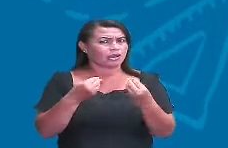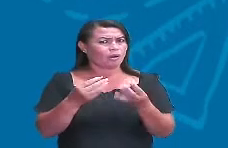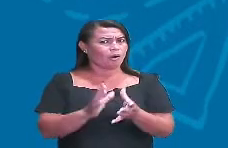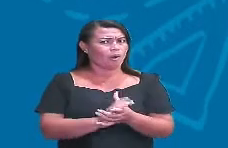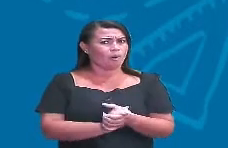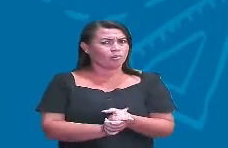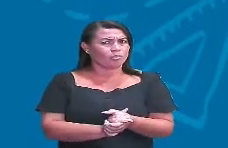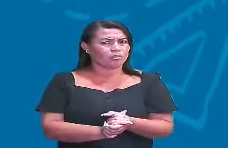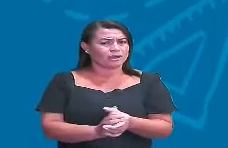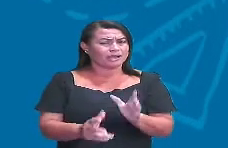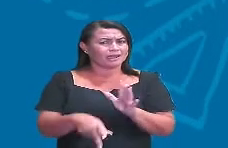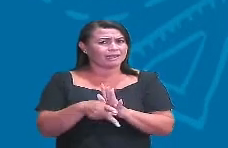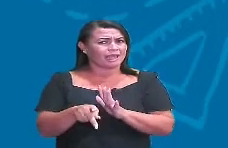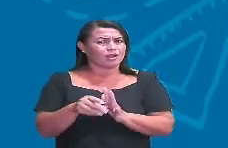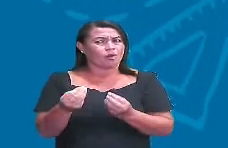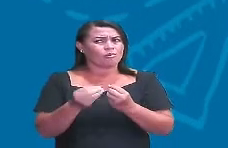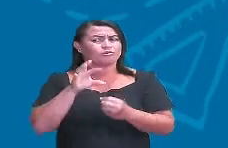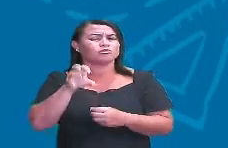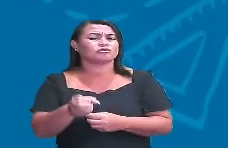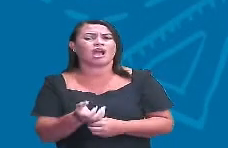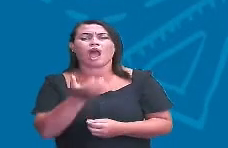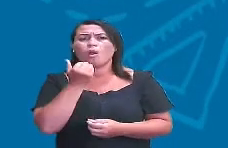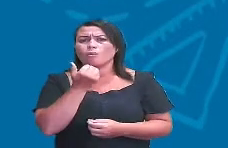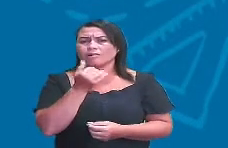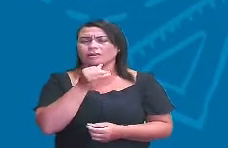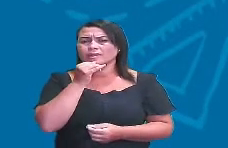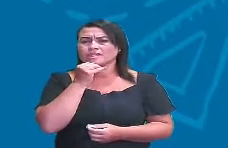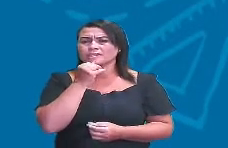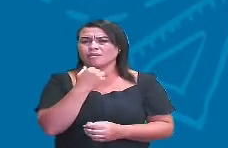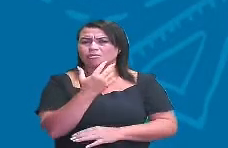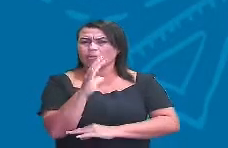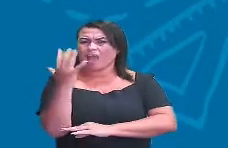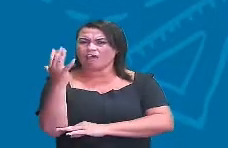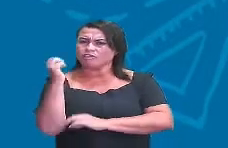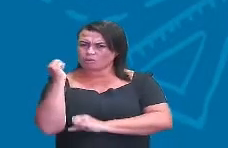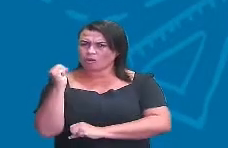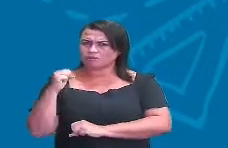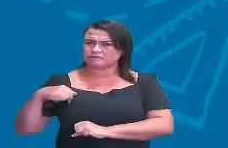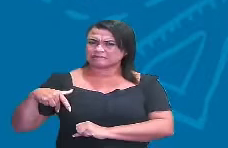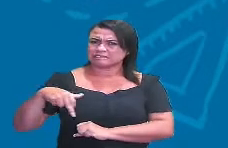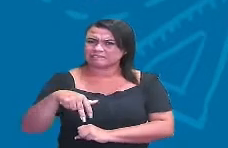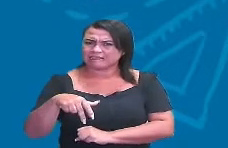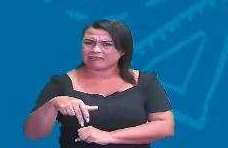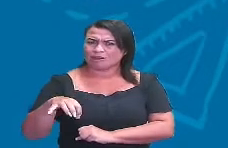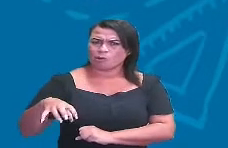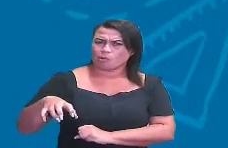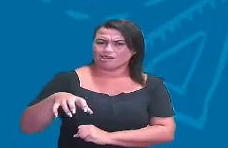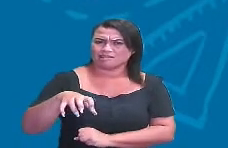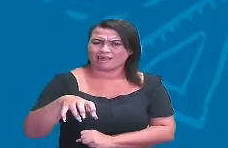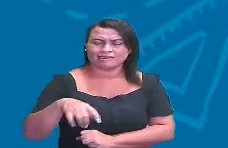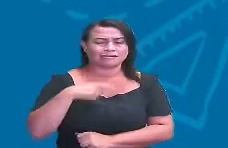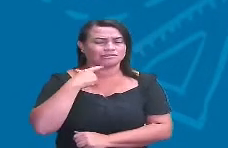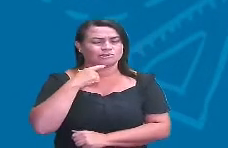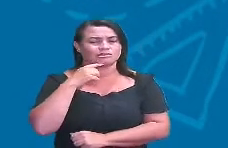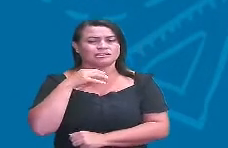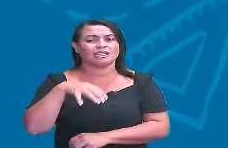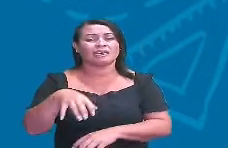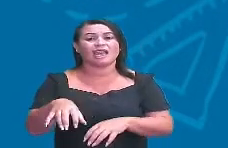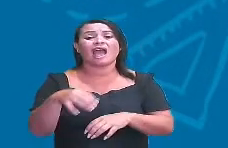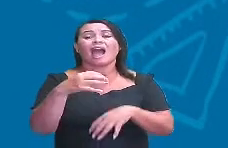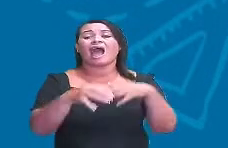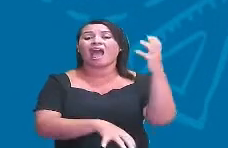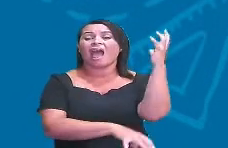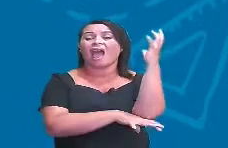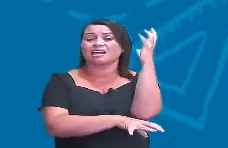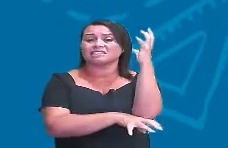possuem a capacidade de locomover. Uma planta, ela não anda de um lado para o outro. Ela é fixa no solo através das suas